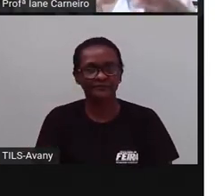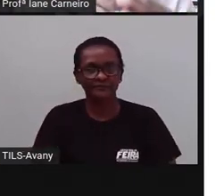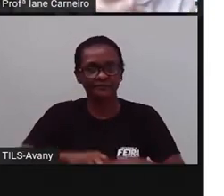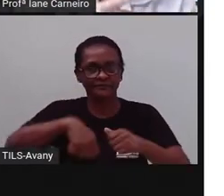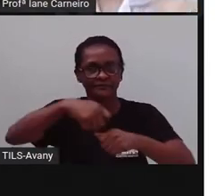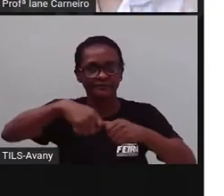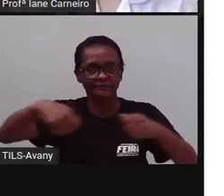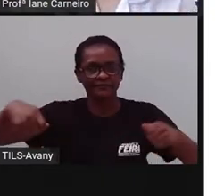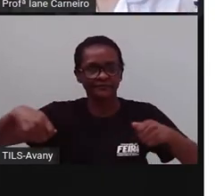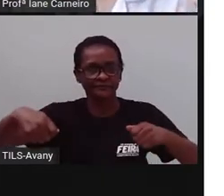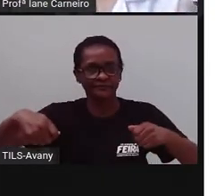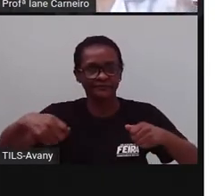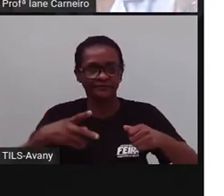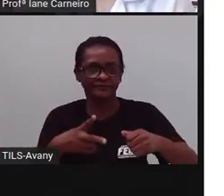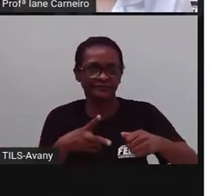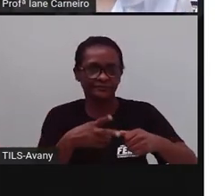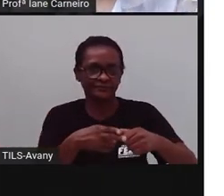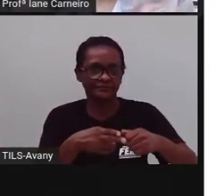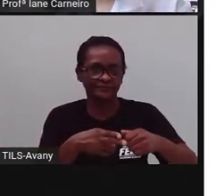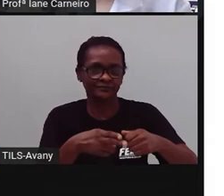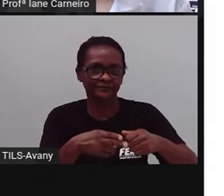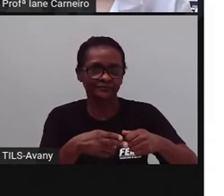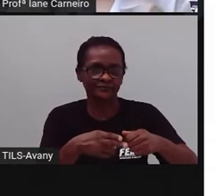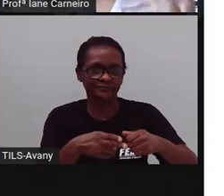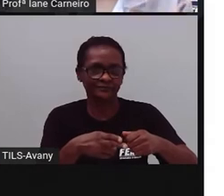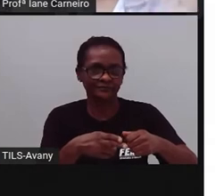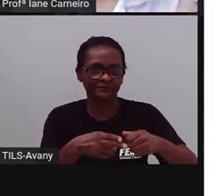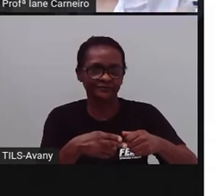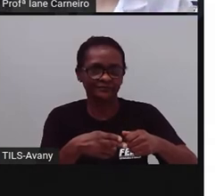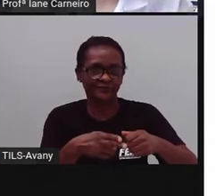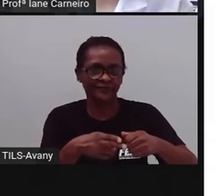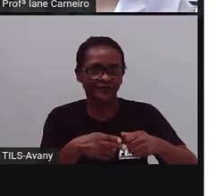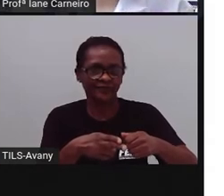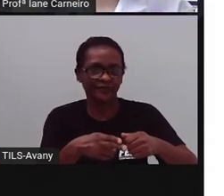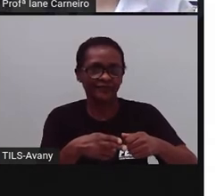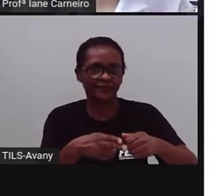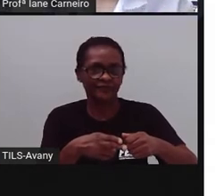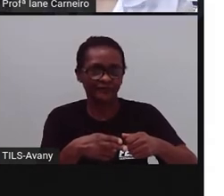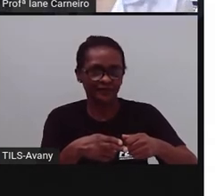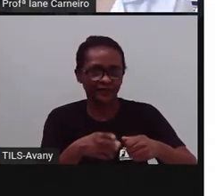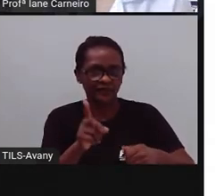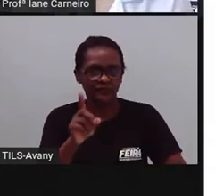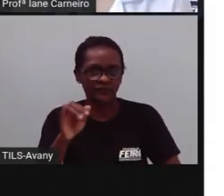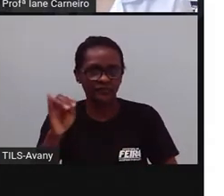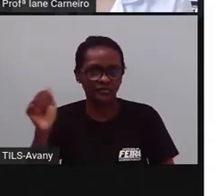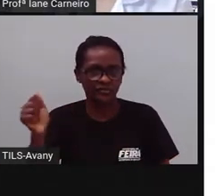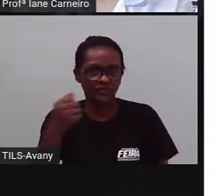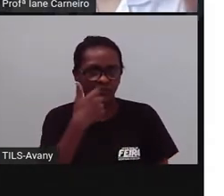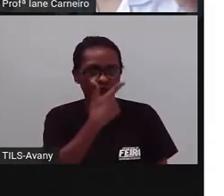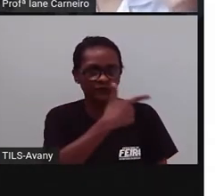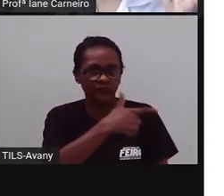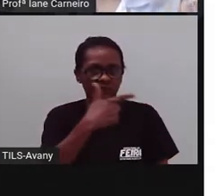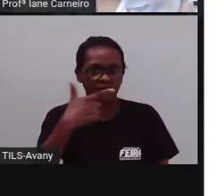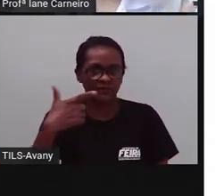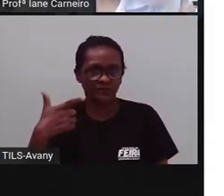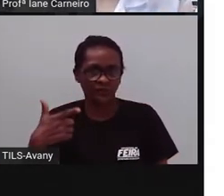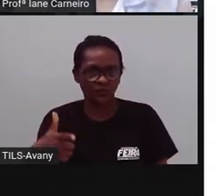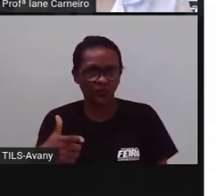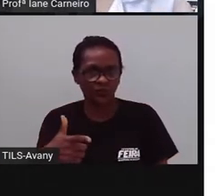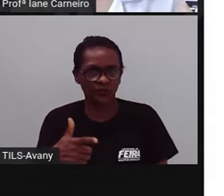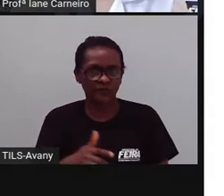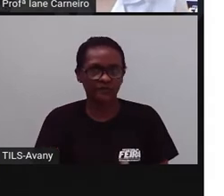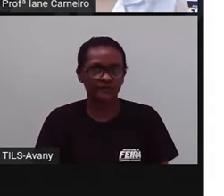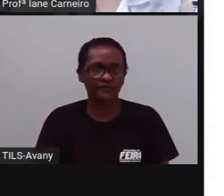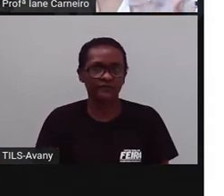lacinho sendo cortado já dá ideia para gente do que vai acontecer nesse momento né E aí vai acontecer um coquetel